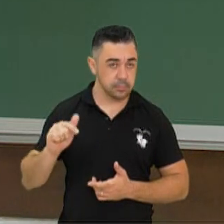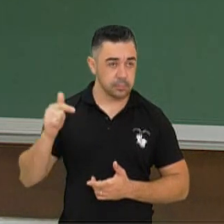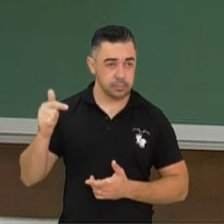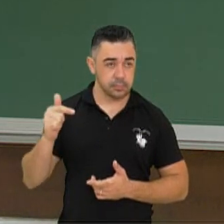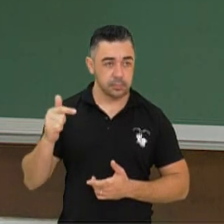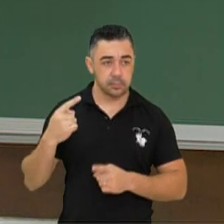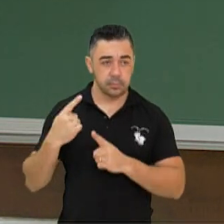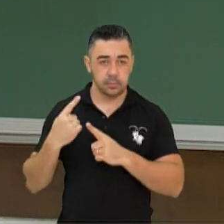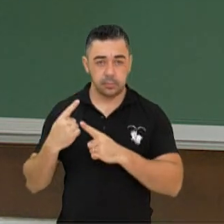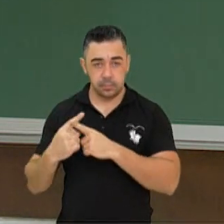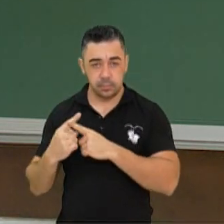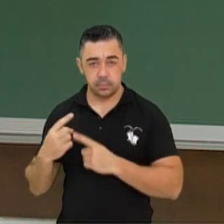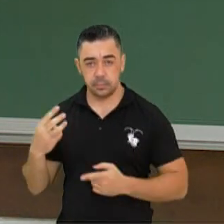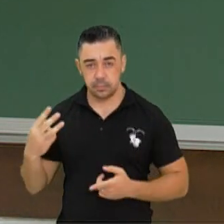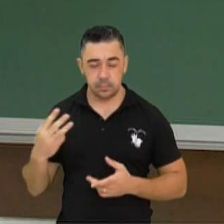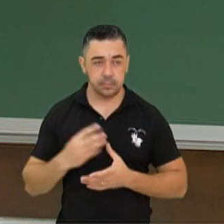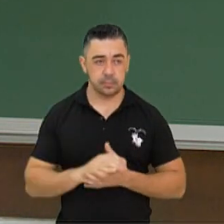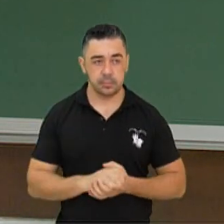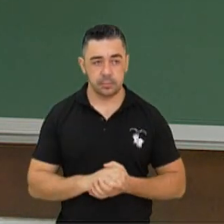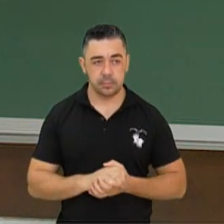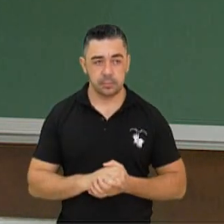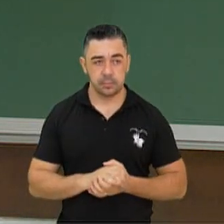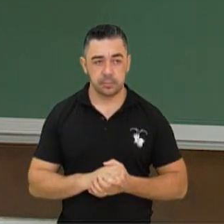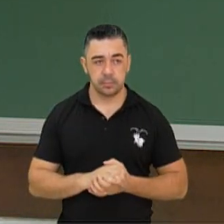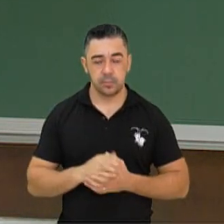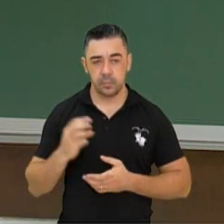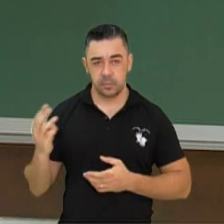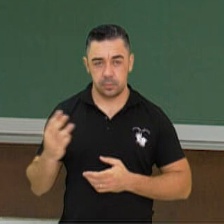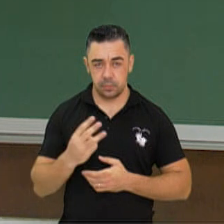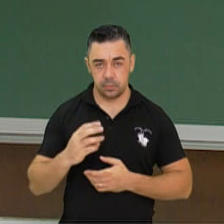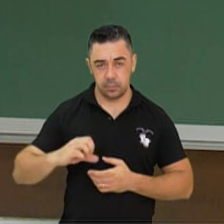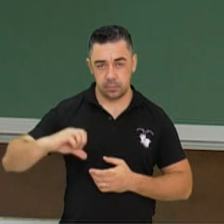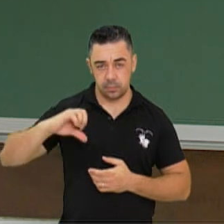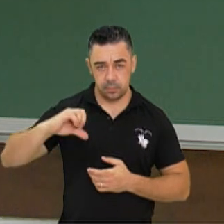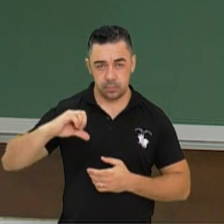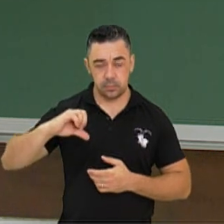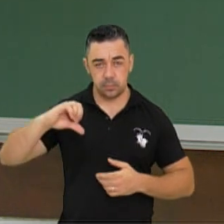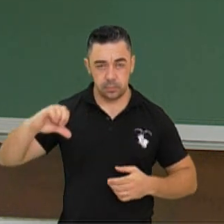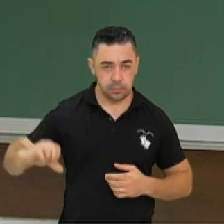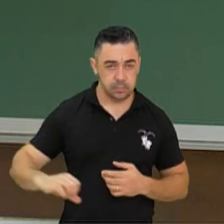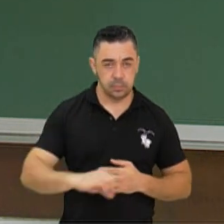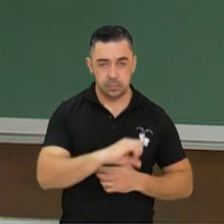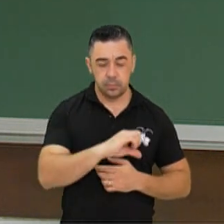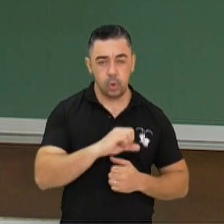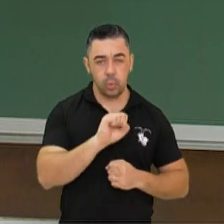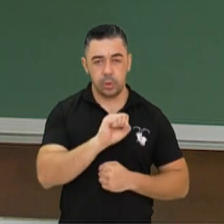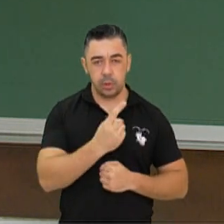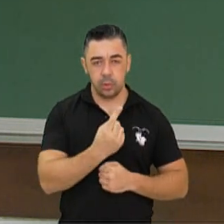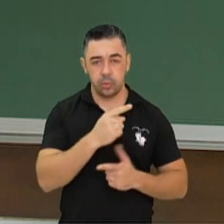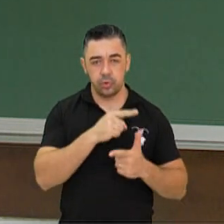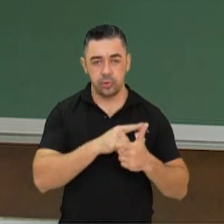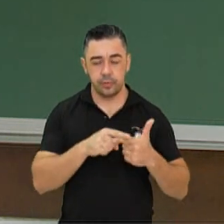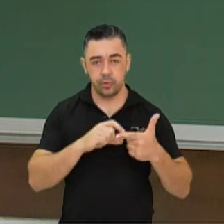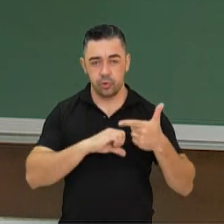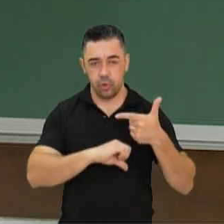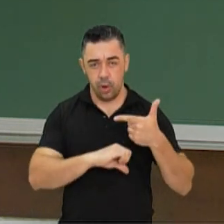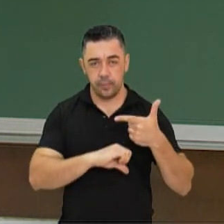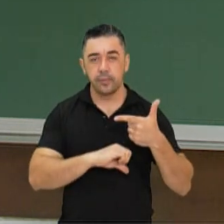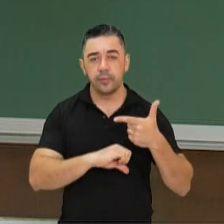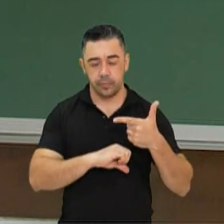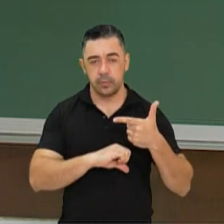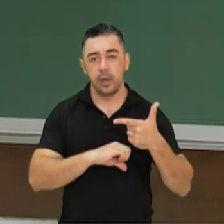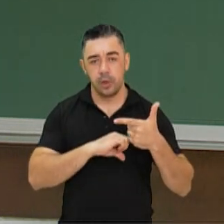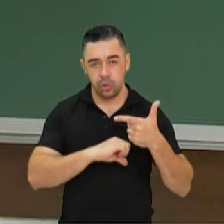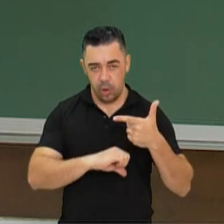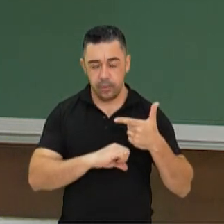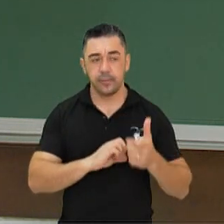vezes 3. O 3 vezes 3, que é 9, passa dividindo, 81 dividido por 9 é